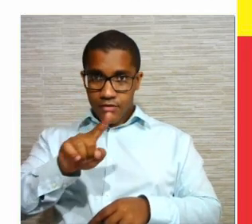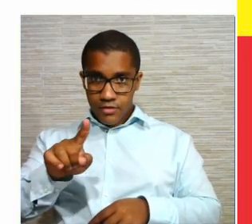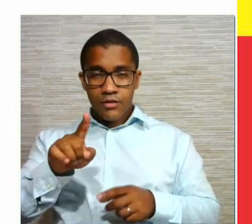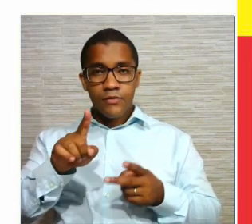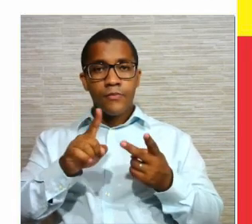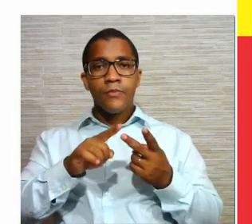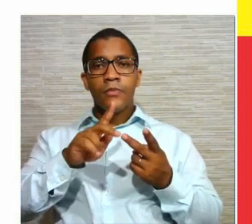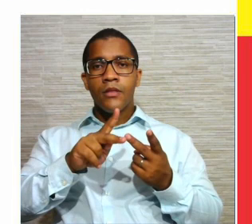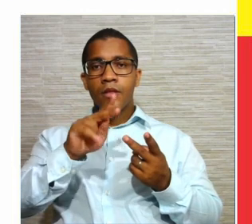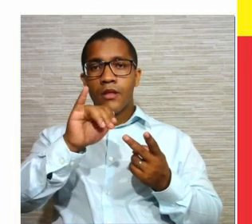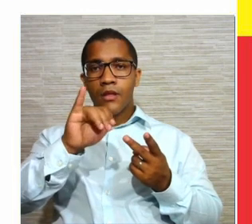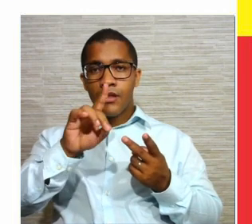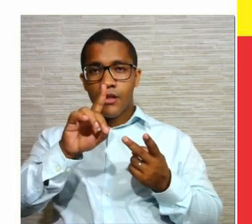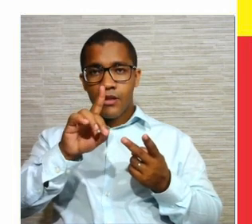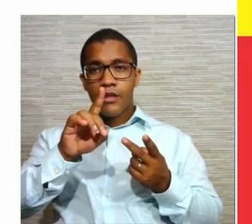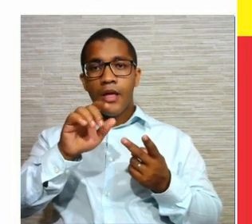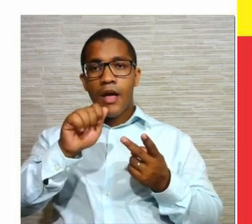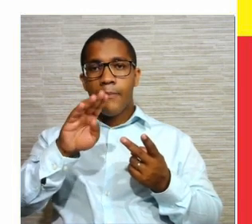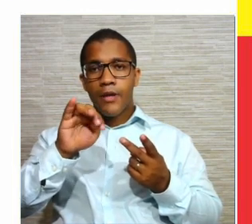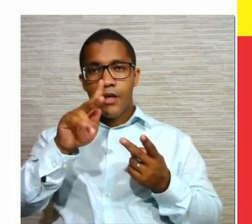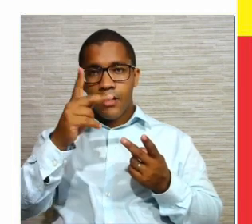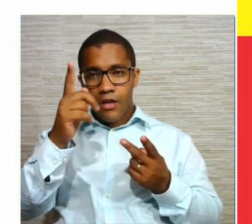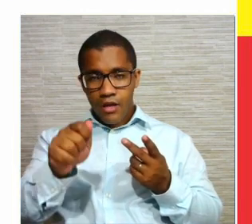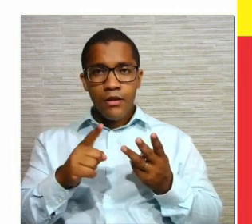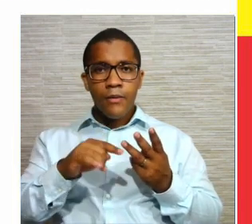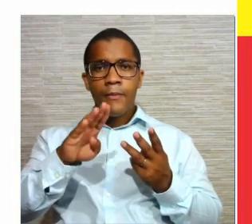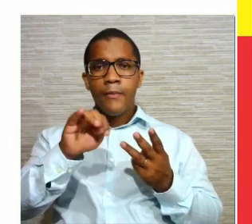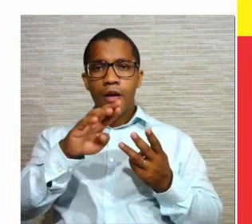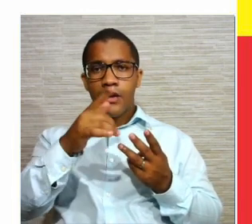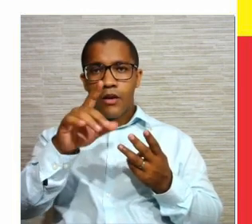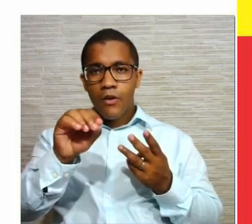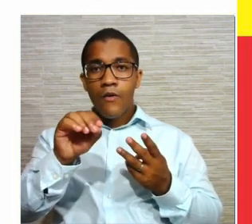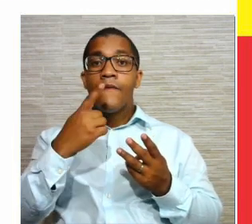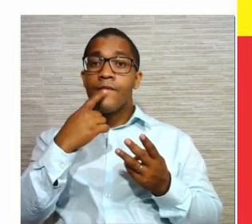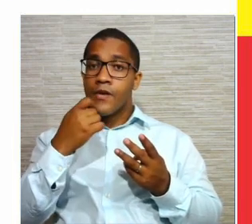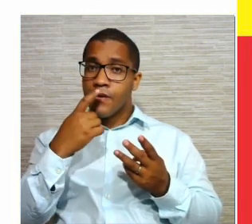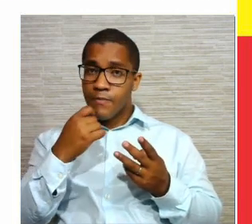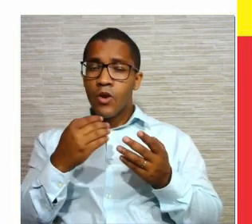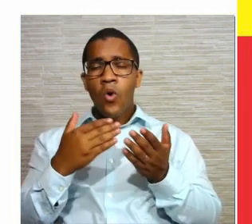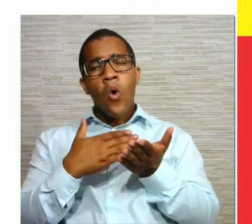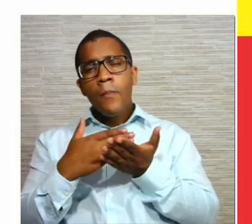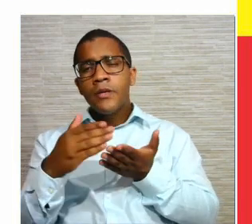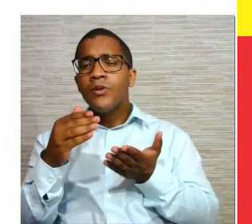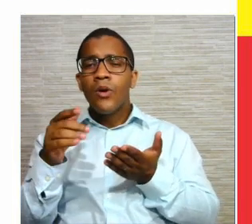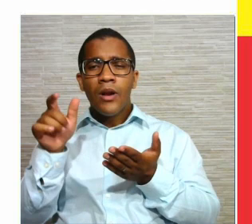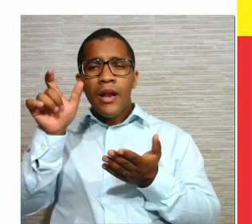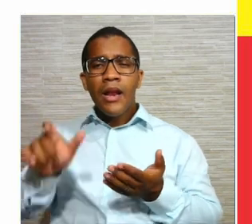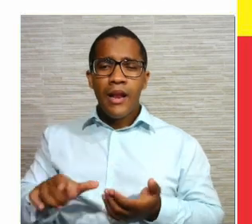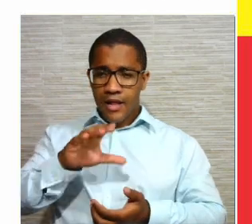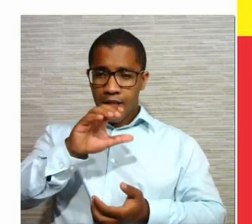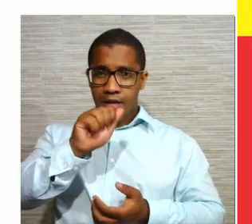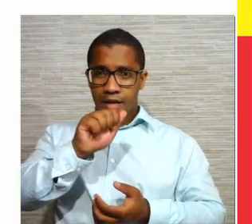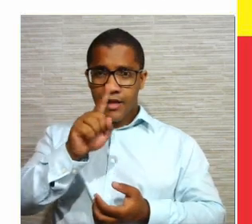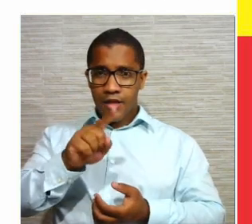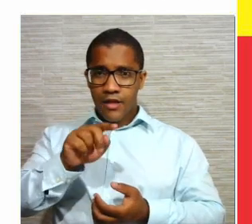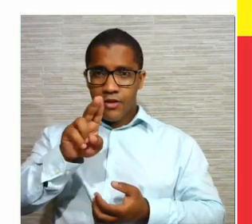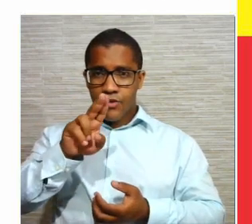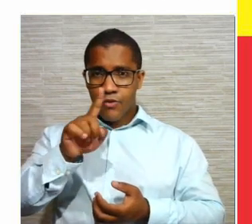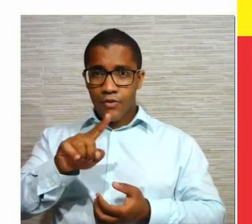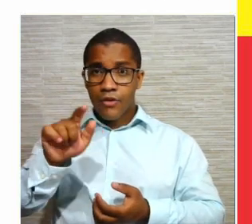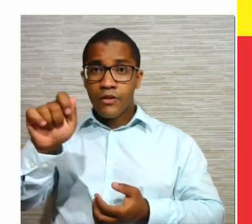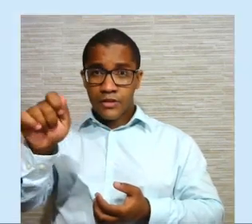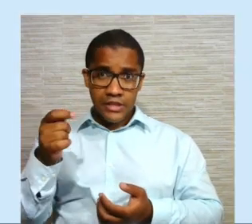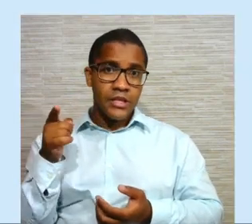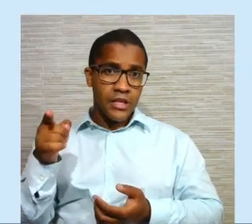E o Barão Vermelho, que também era com Cazuza. Né? O Barão Vermelho começou com Cazuza, né? Alguns álbuns,